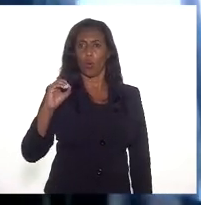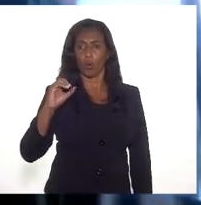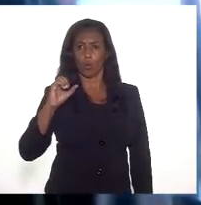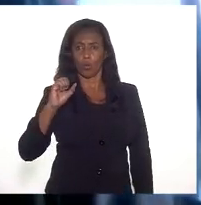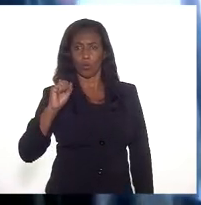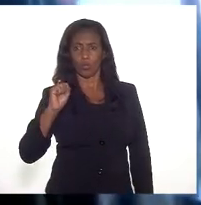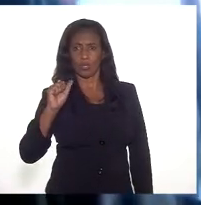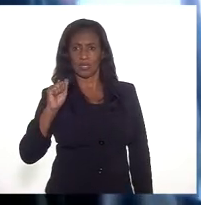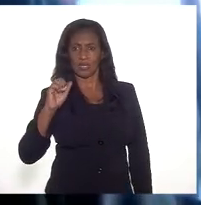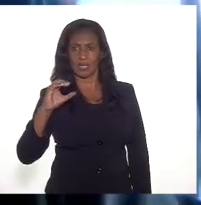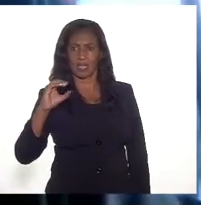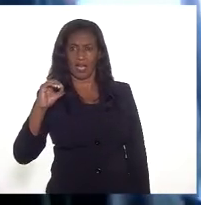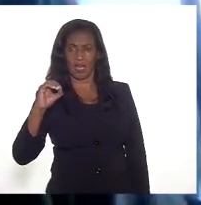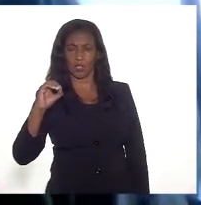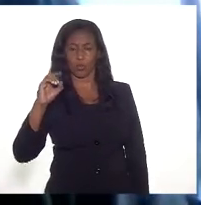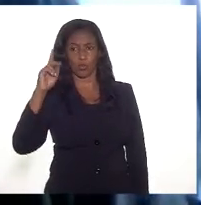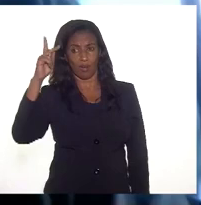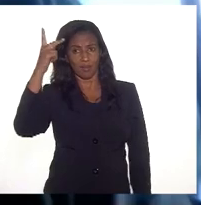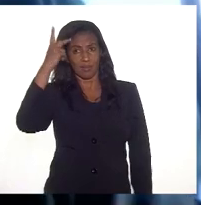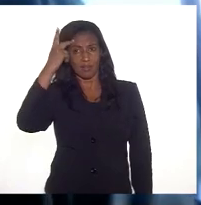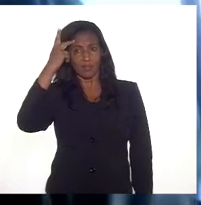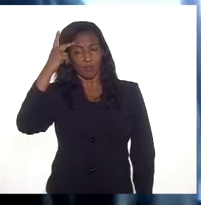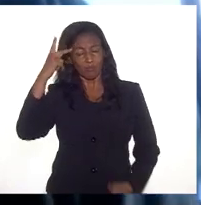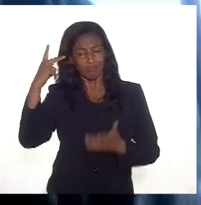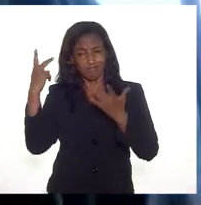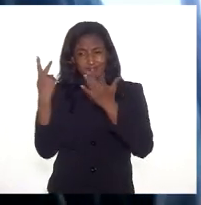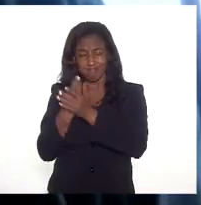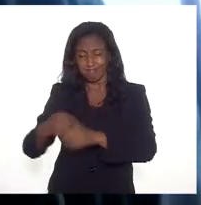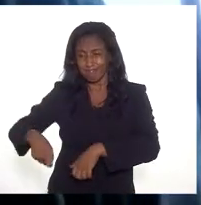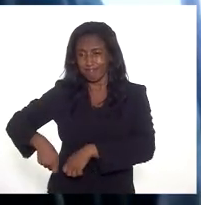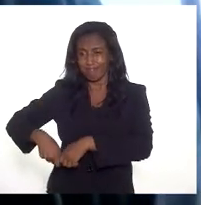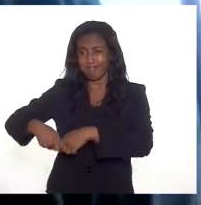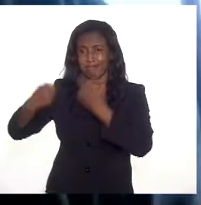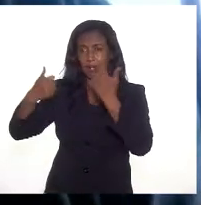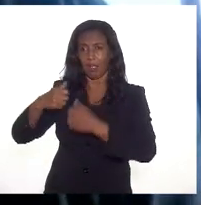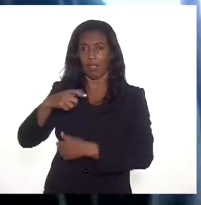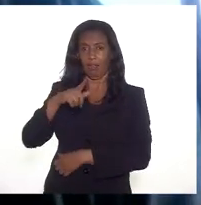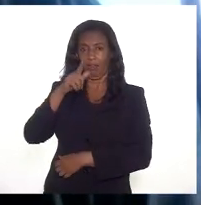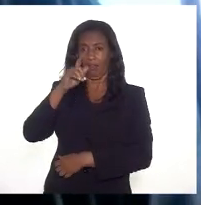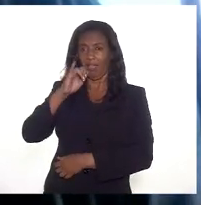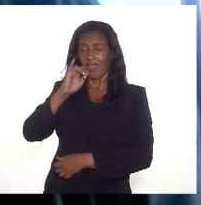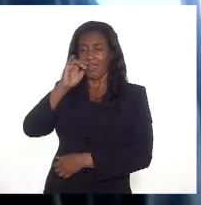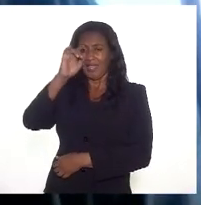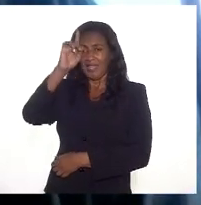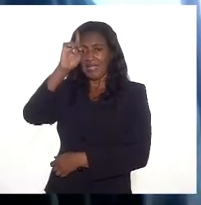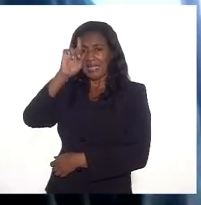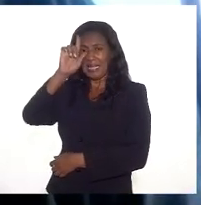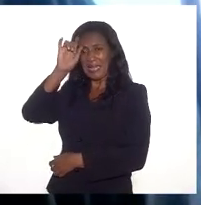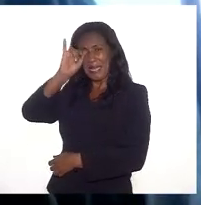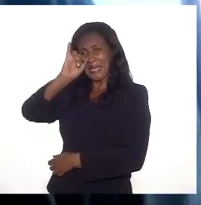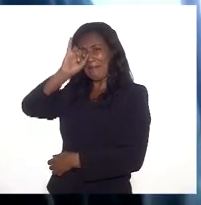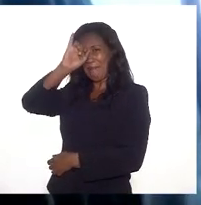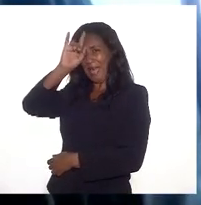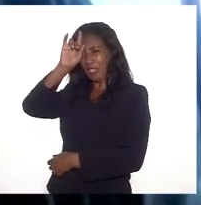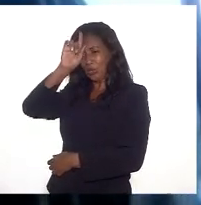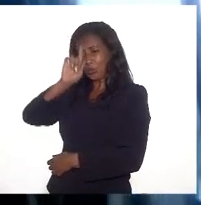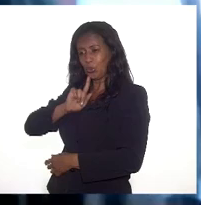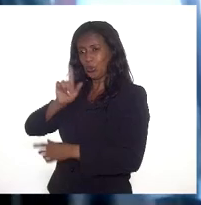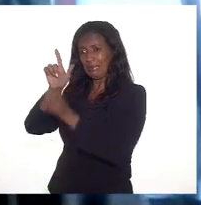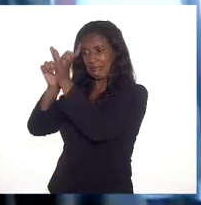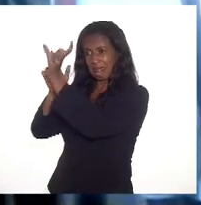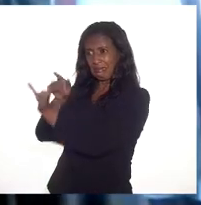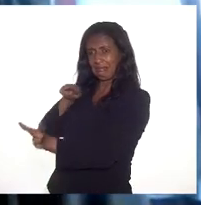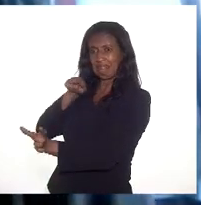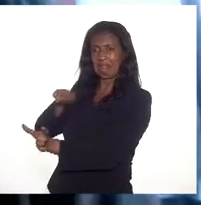símbolos em Igreja Católica de Osasco, a destruição dessa estátua importantíssima de santo que veio da Itália há